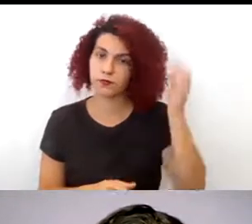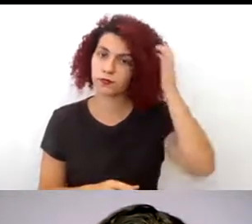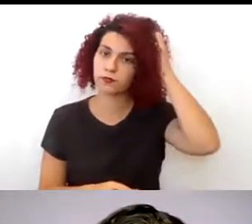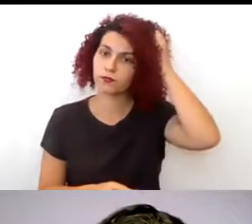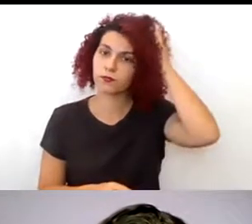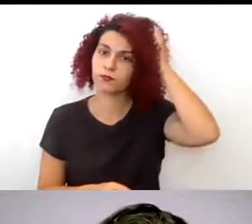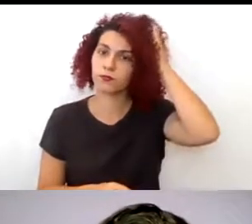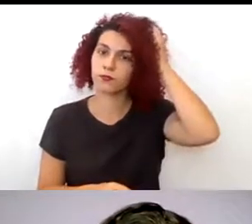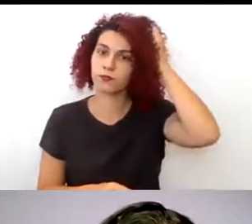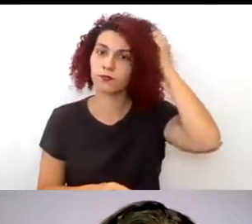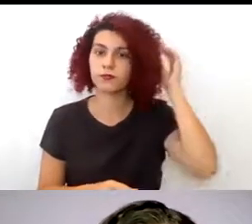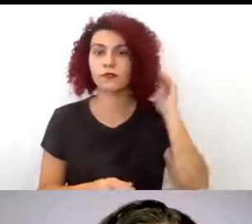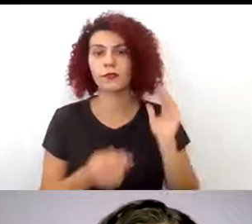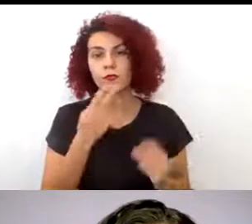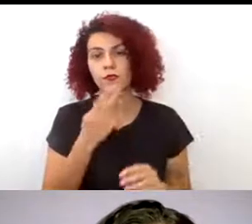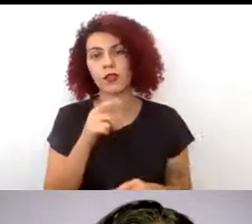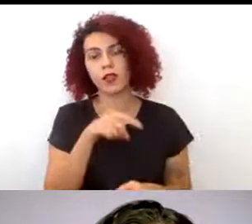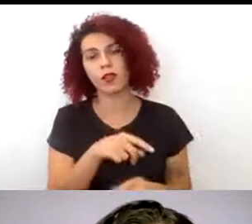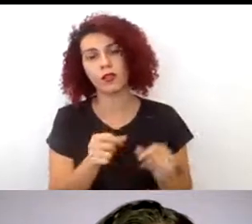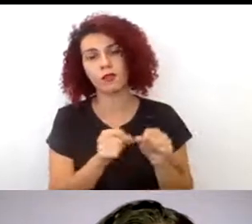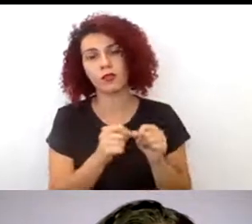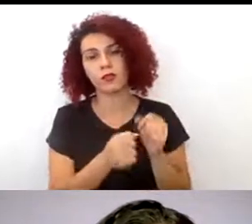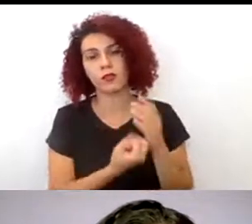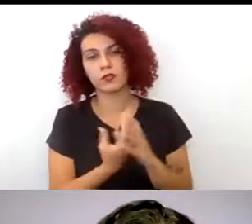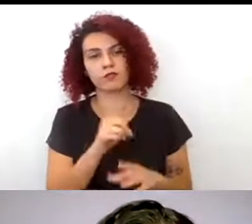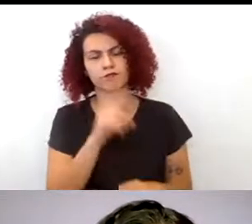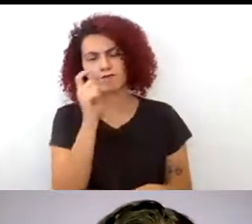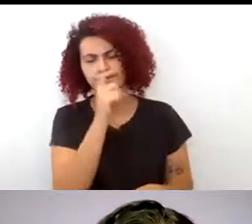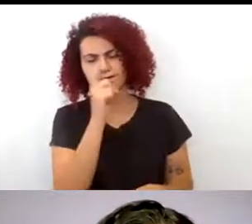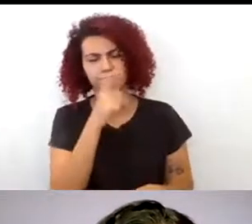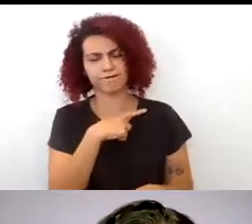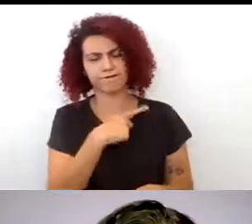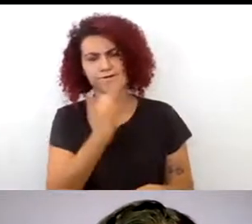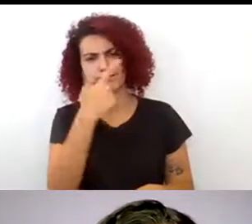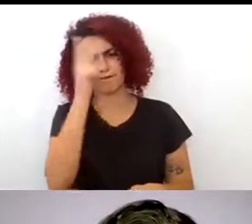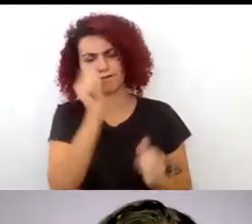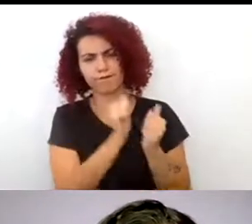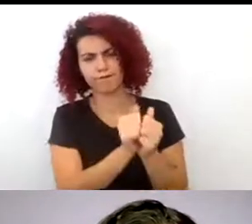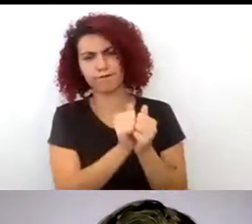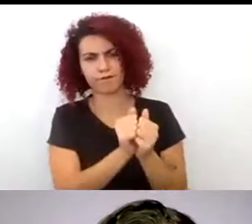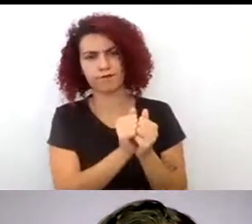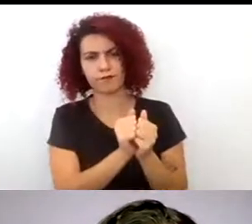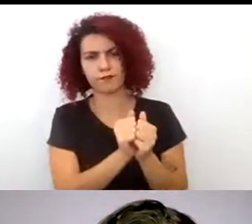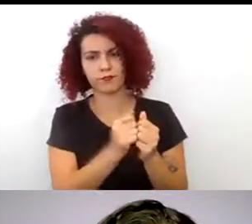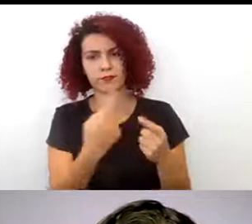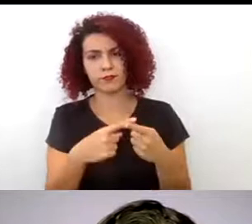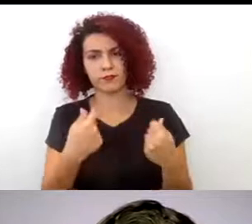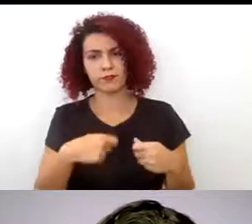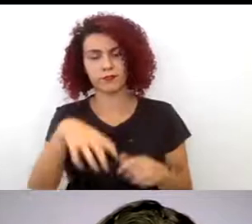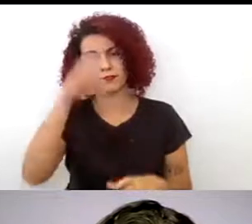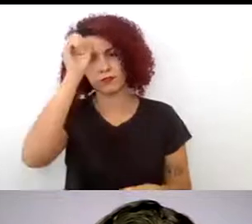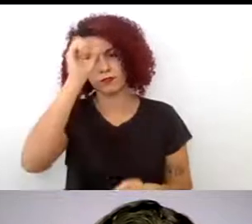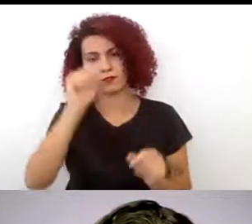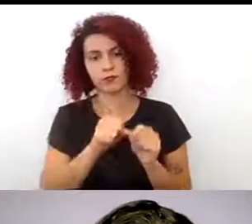a gente não vai se enganar você falou lá fulano de tal Fundão não sei o que é mentira ele foi com alguém Quem era que tava do lado a gente tem que aprender a fazer os exercícios